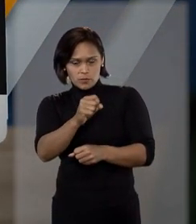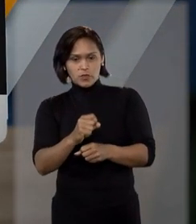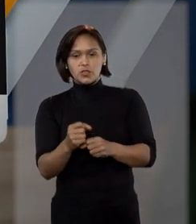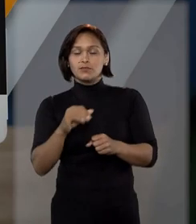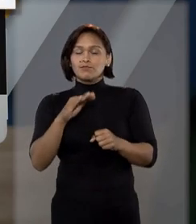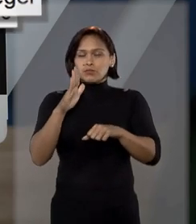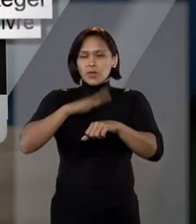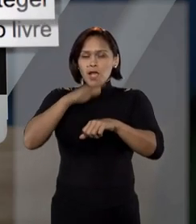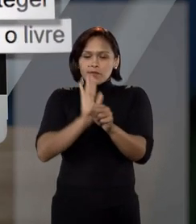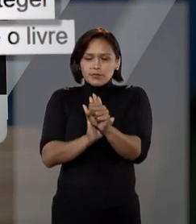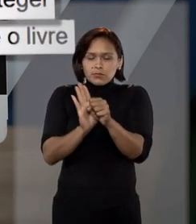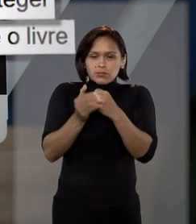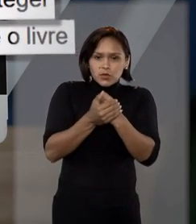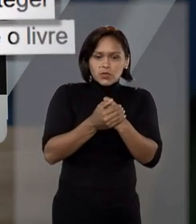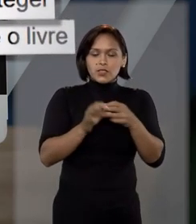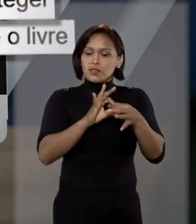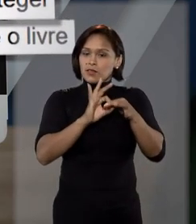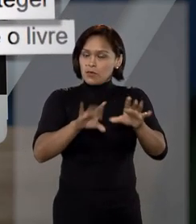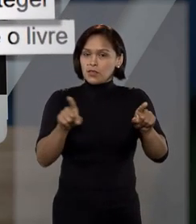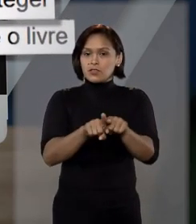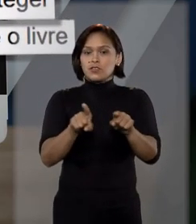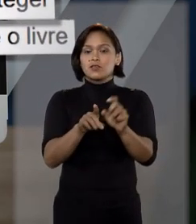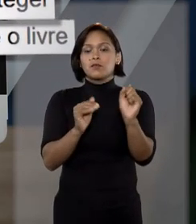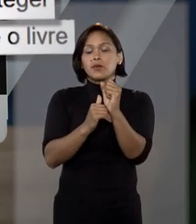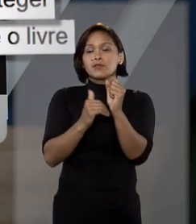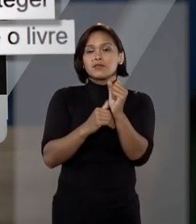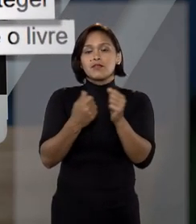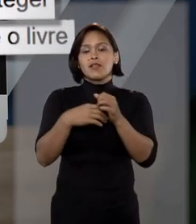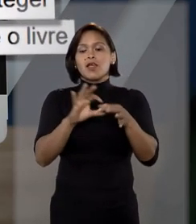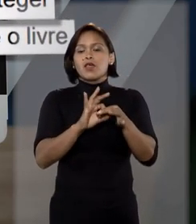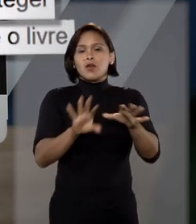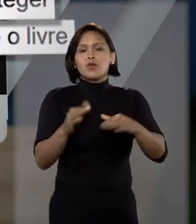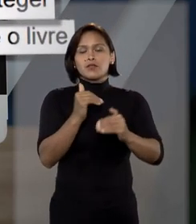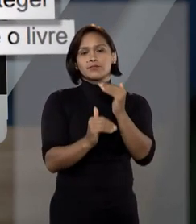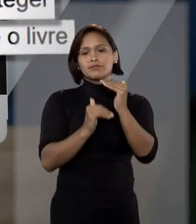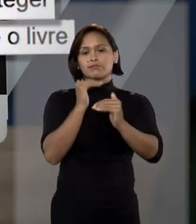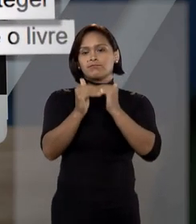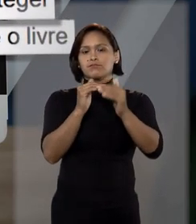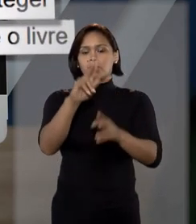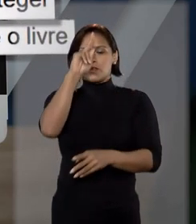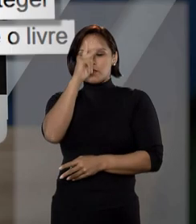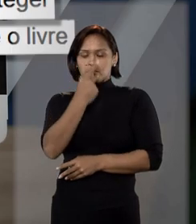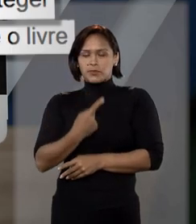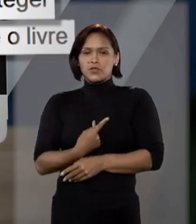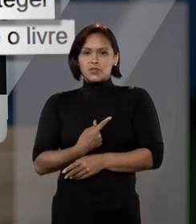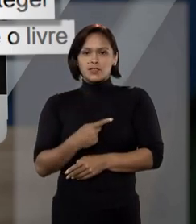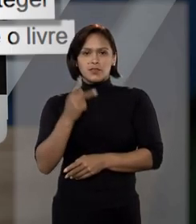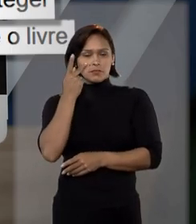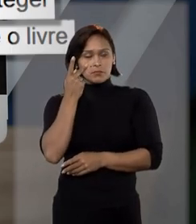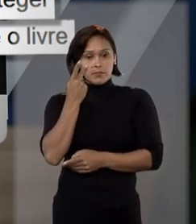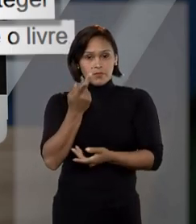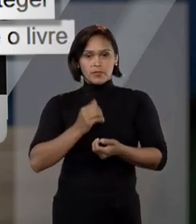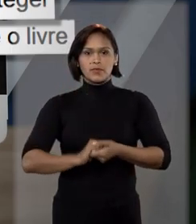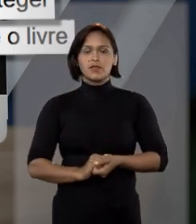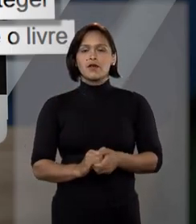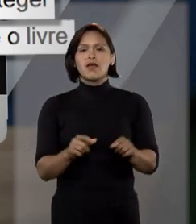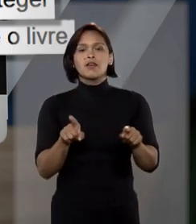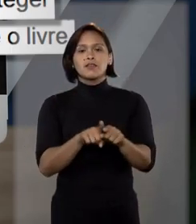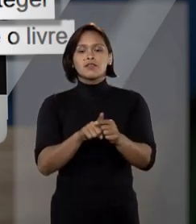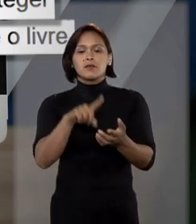proteger os direitos fundamentais de liberdade e de privacidade e o livre desenvolvimento da personalidade da pessoa natural.